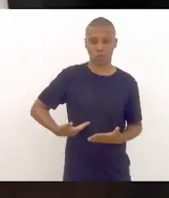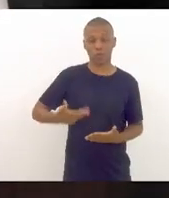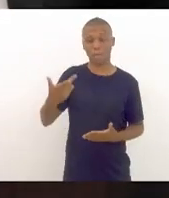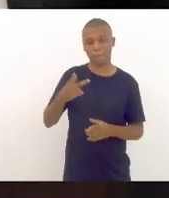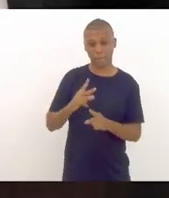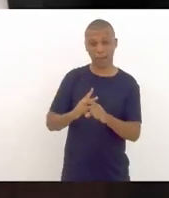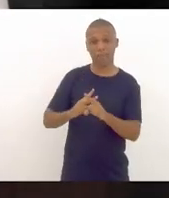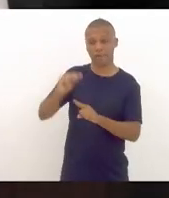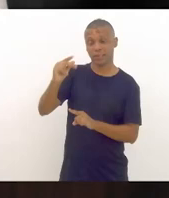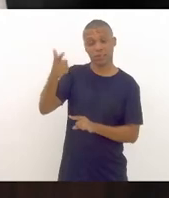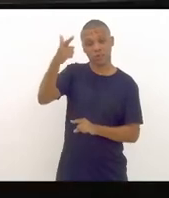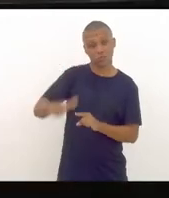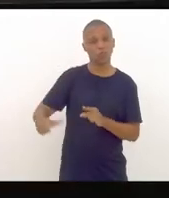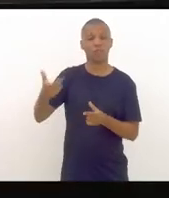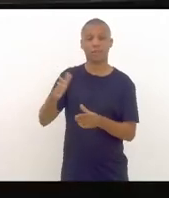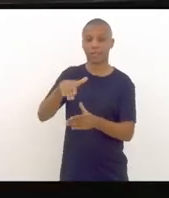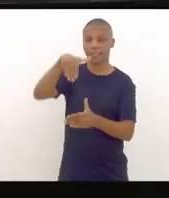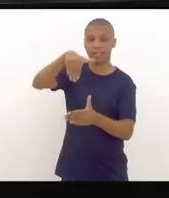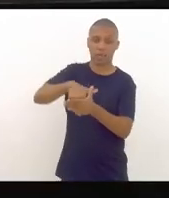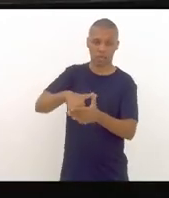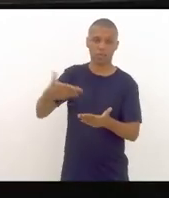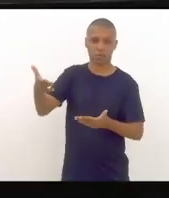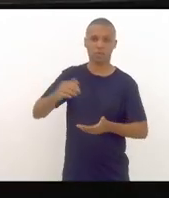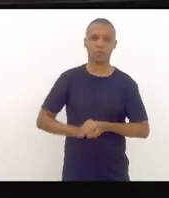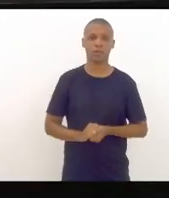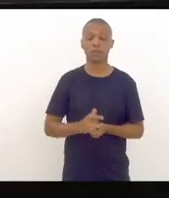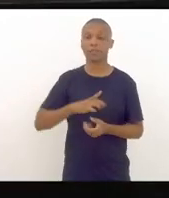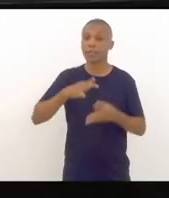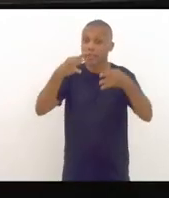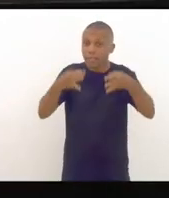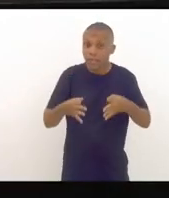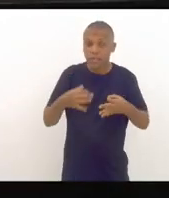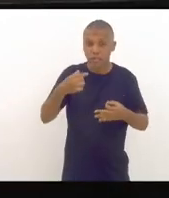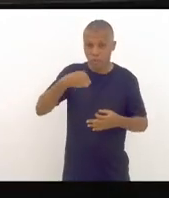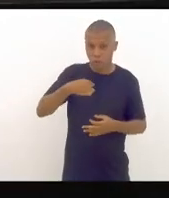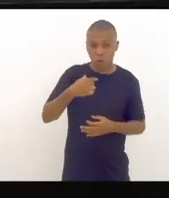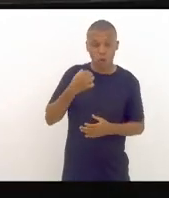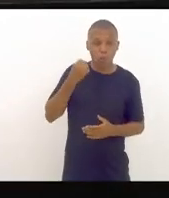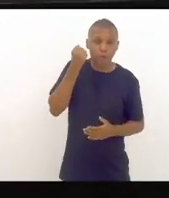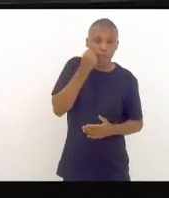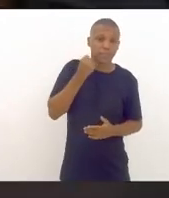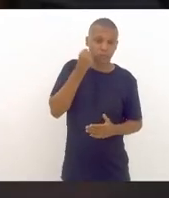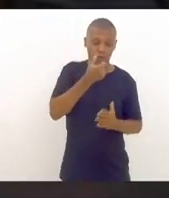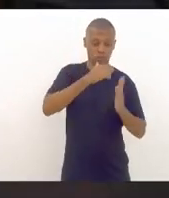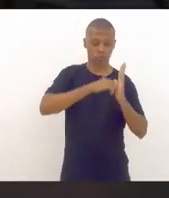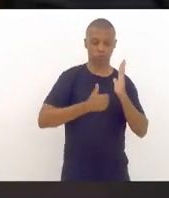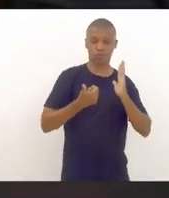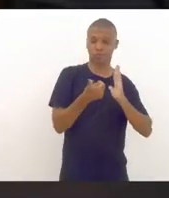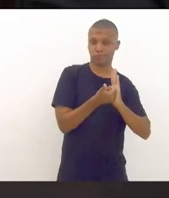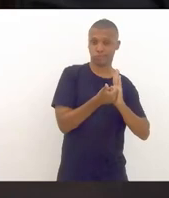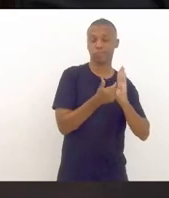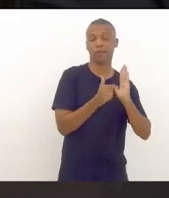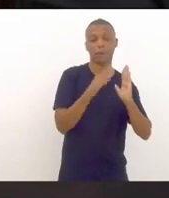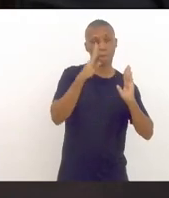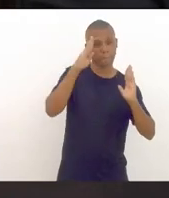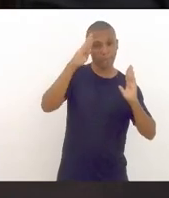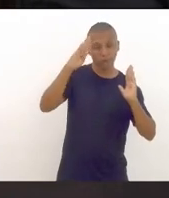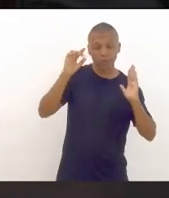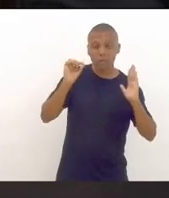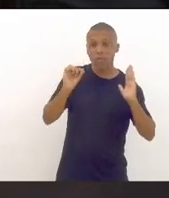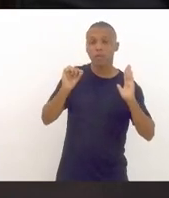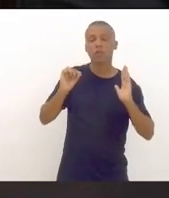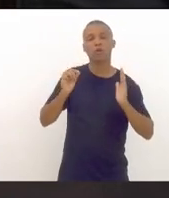reeleição. Eu tenho certeza, governador, não só como senador, mas principalmente como senador,